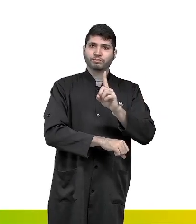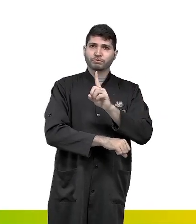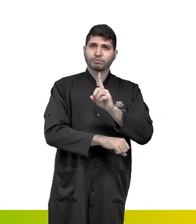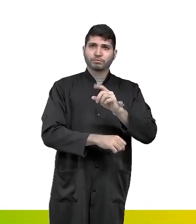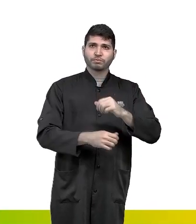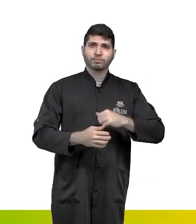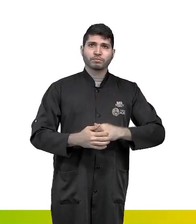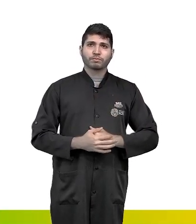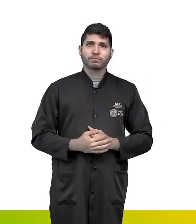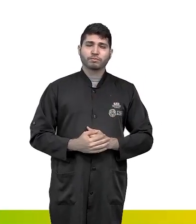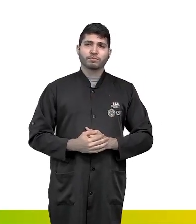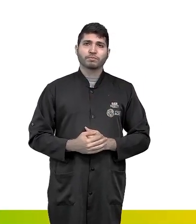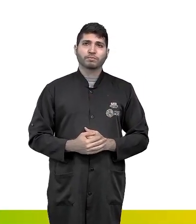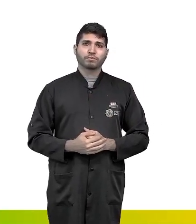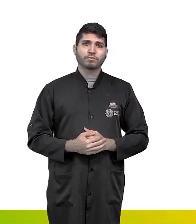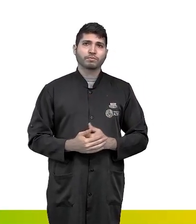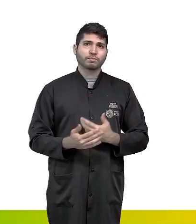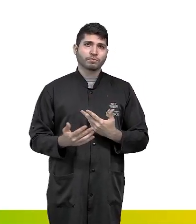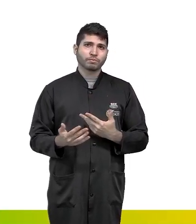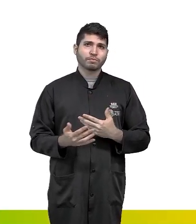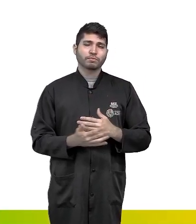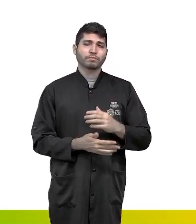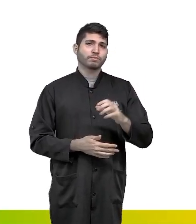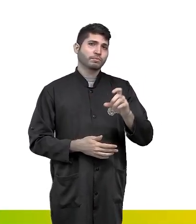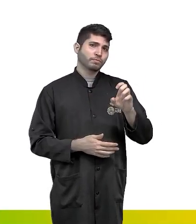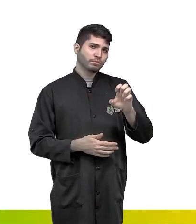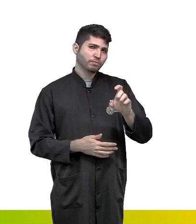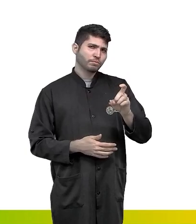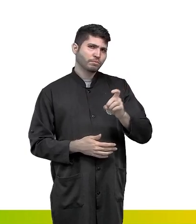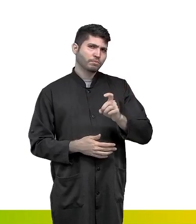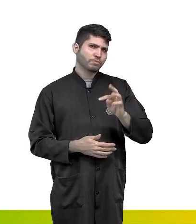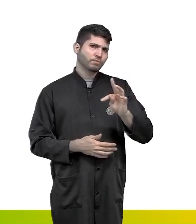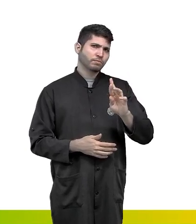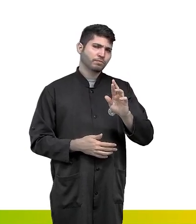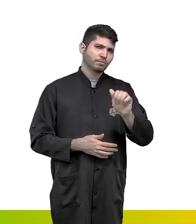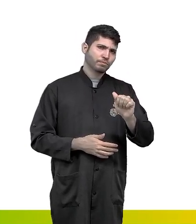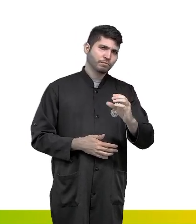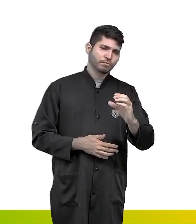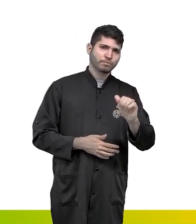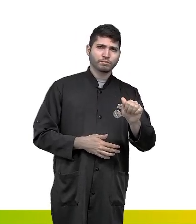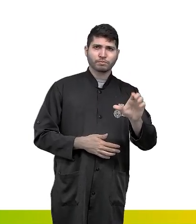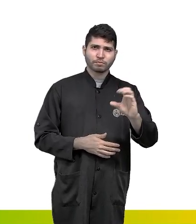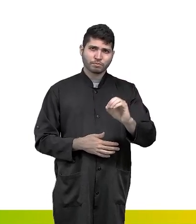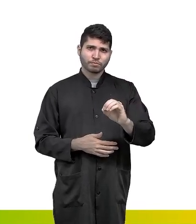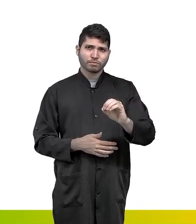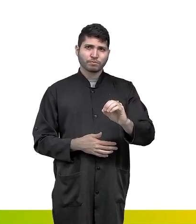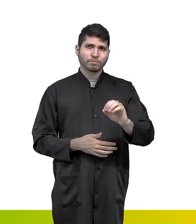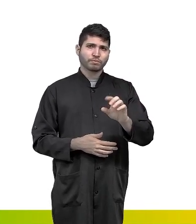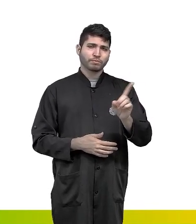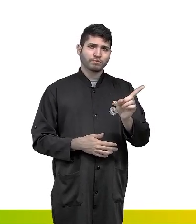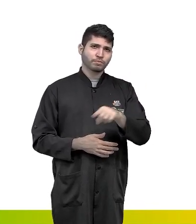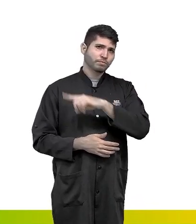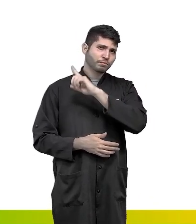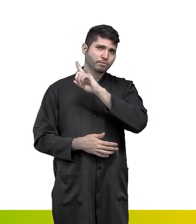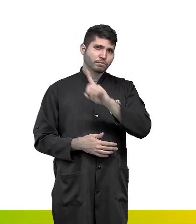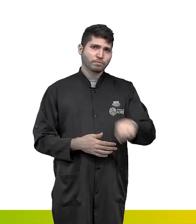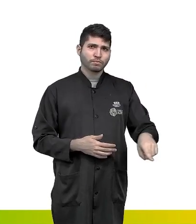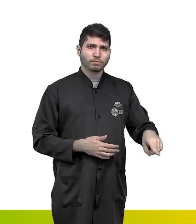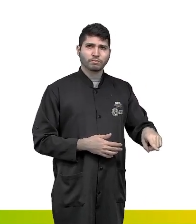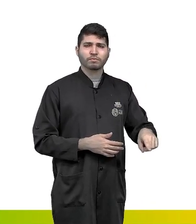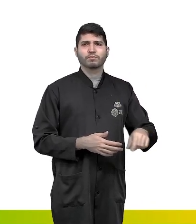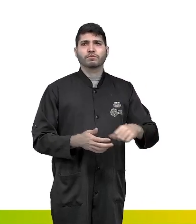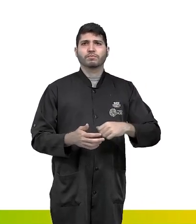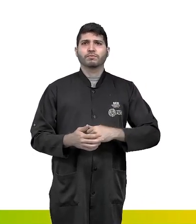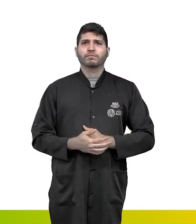A extração de recursos naturais da terra, essa também a gente já eliminaria. A retração